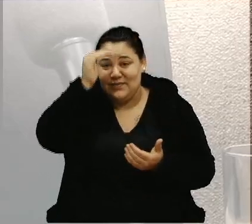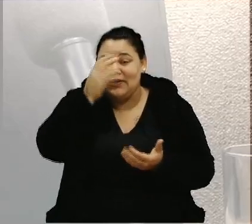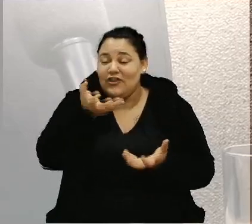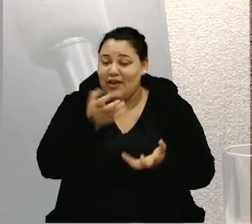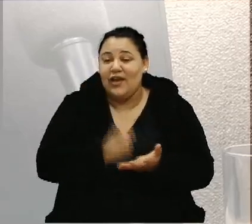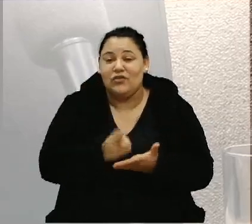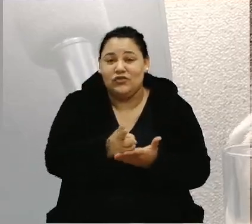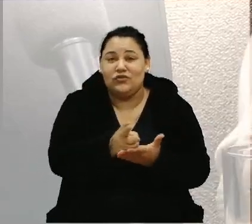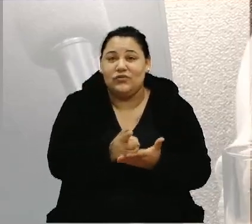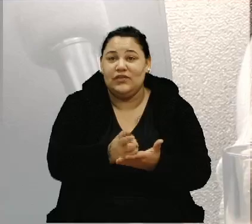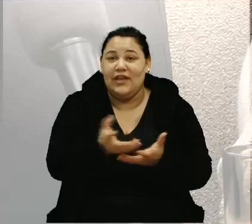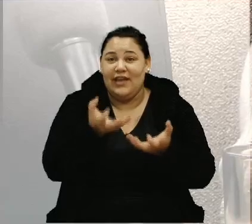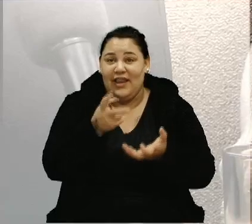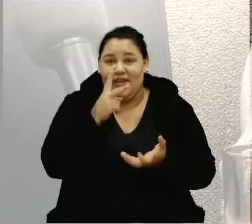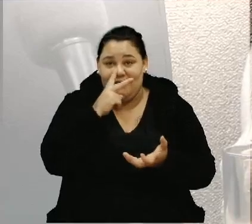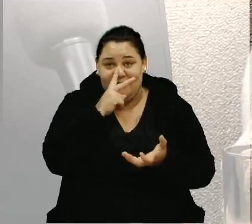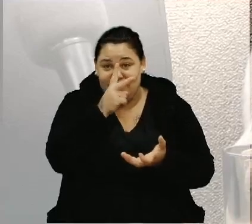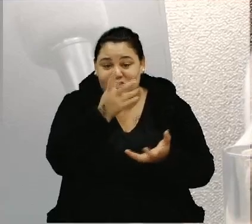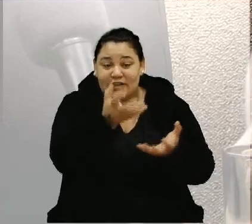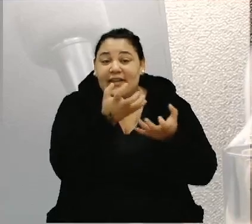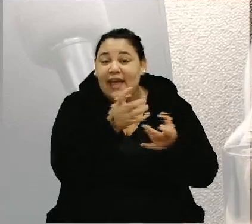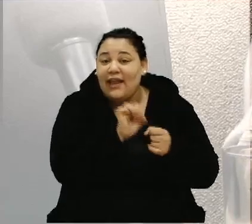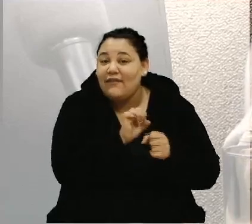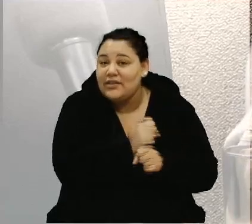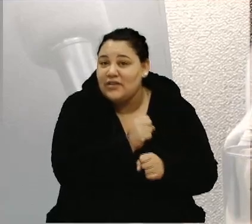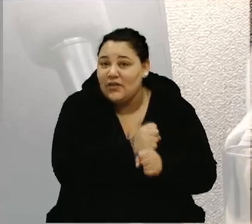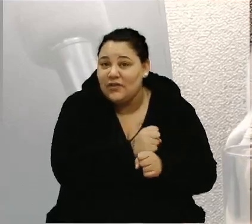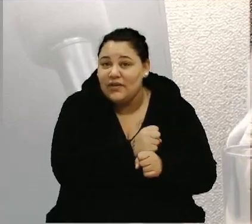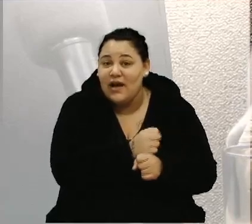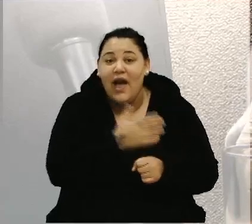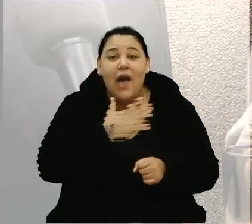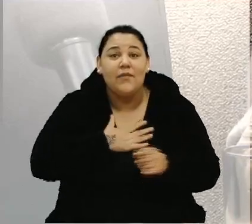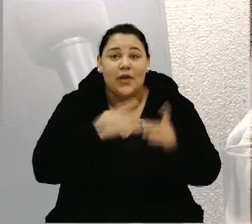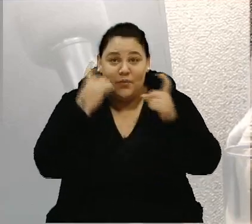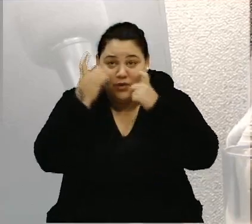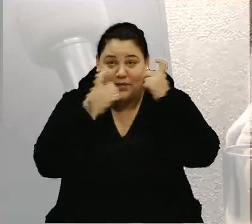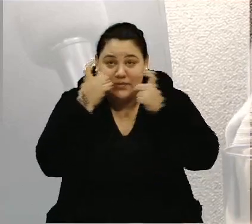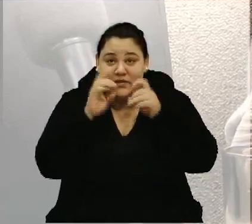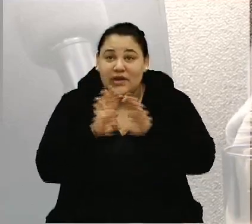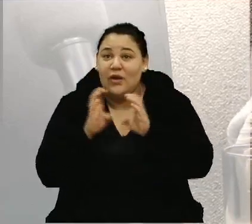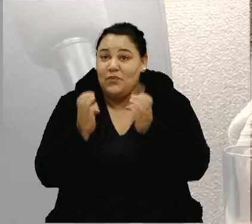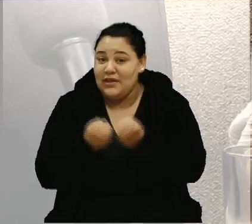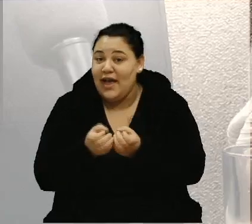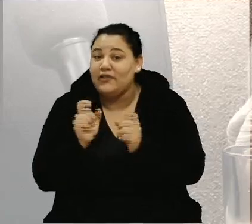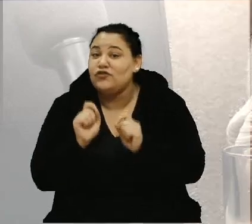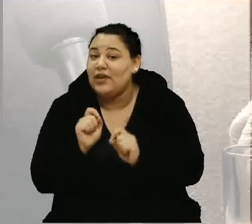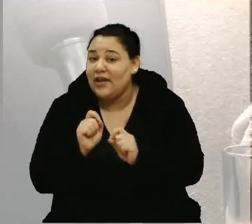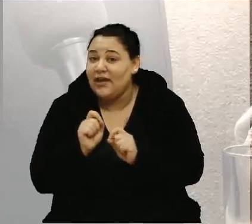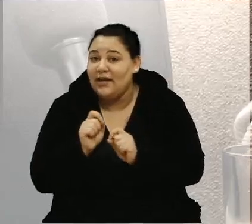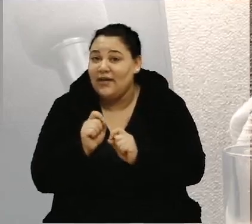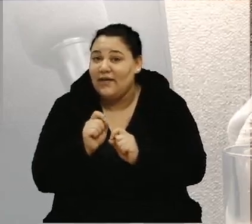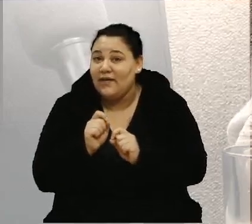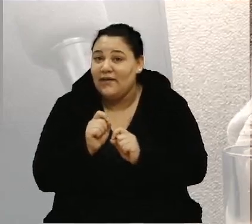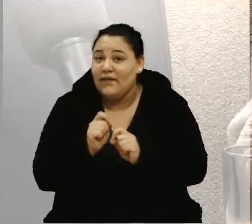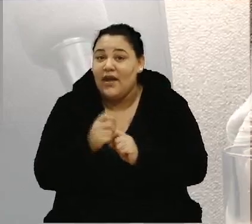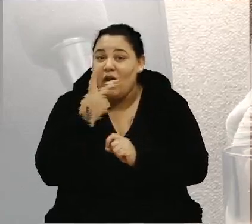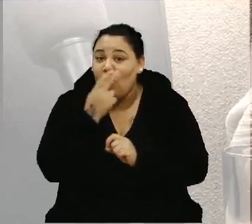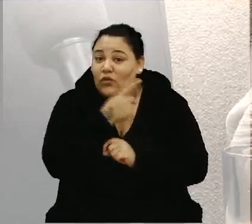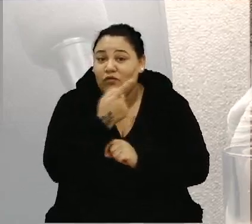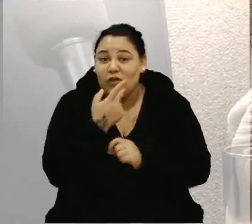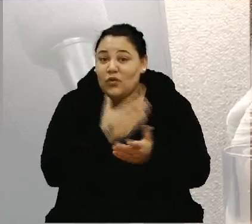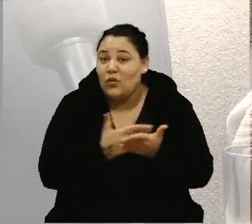fortaleça. A gente quer que ela faça obras. A minha preocupação e da comunidade era de que, bem o senhor falou no